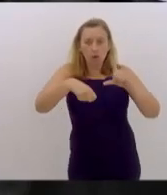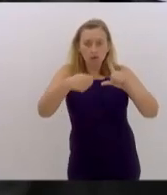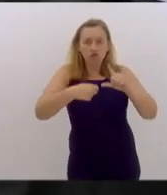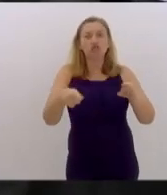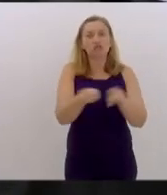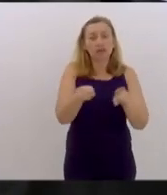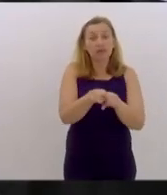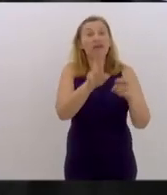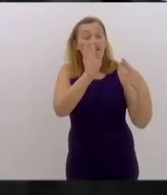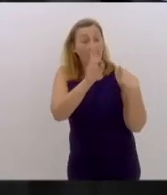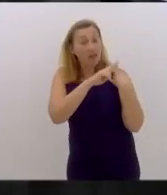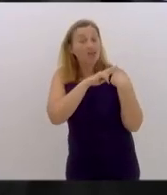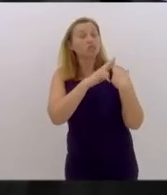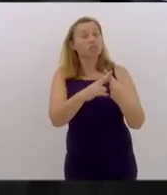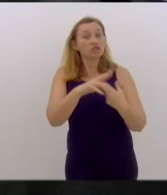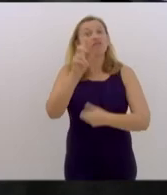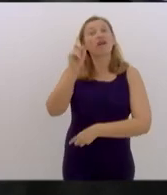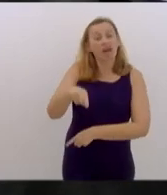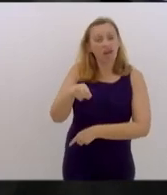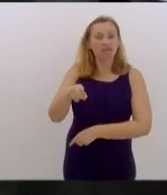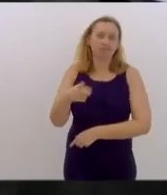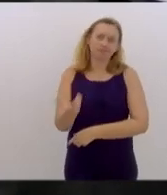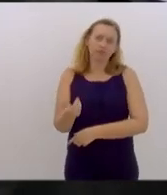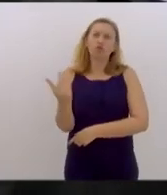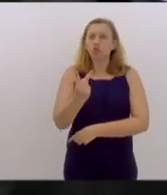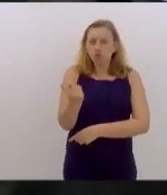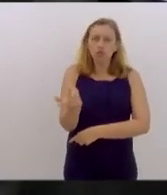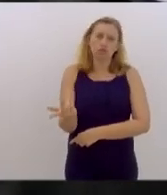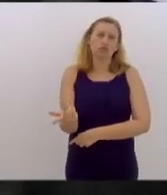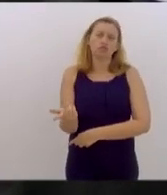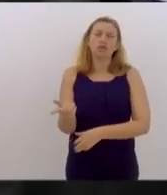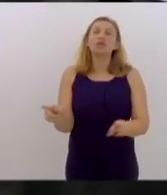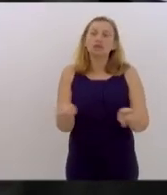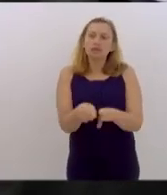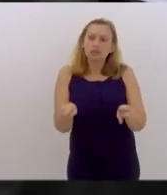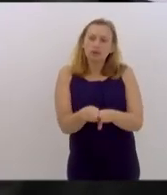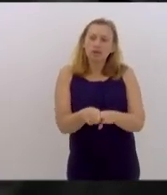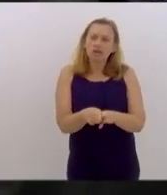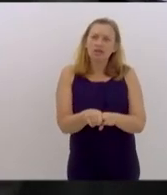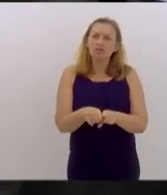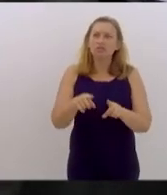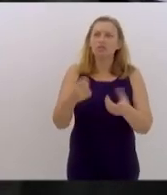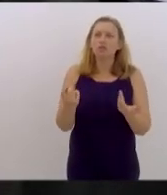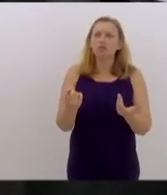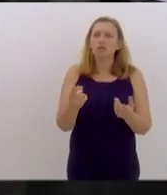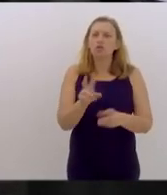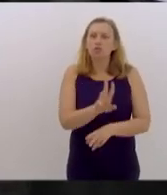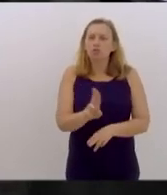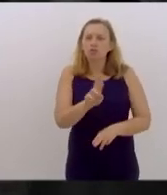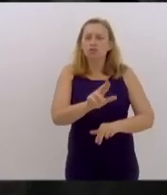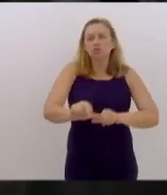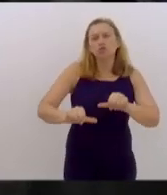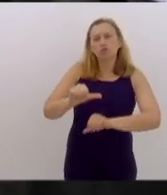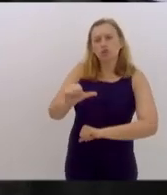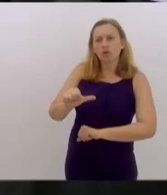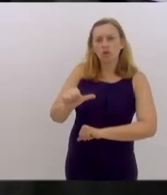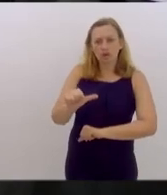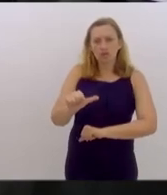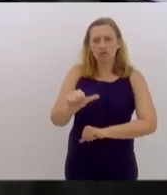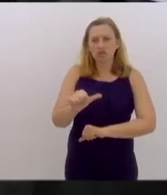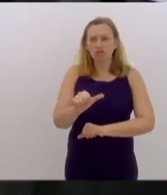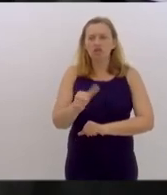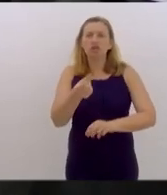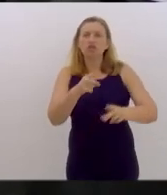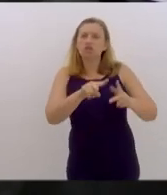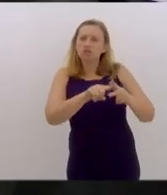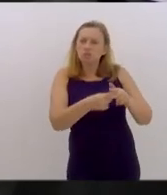Responsável é responsável pelo patrimônio dos dois e também ela foi objecto de trocas de permutas